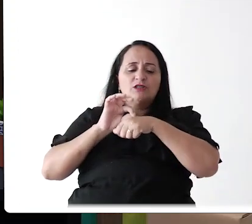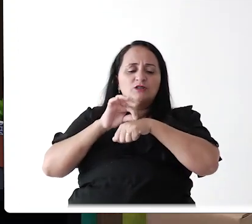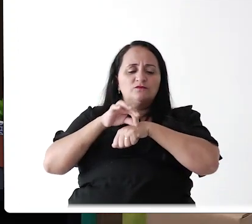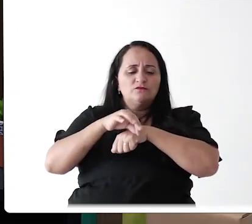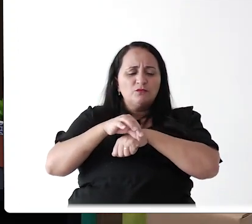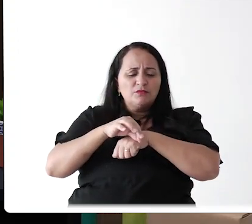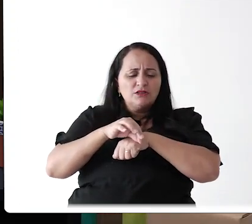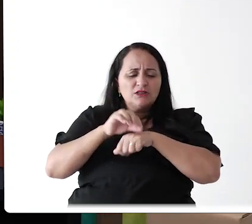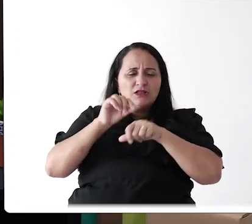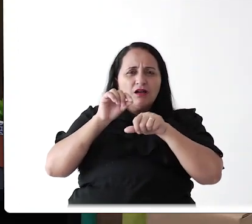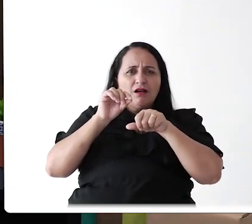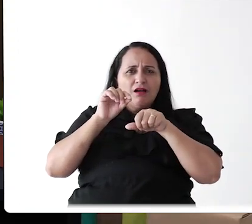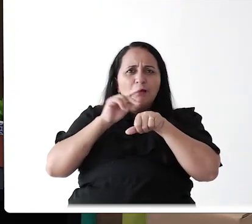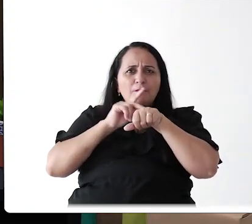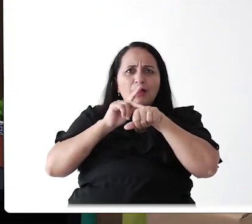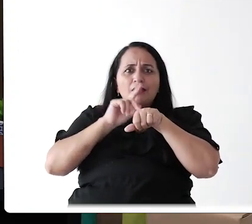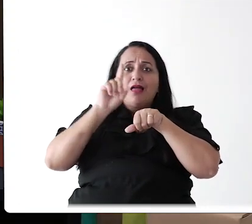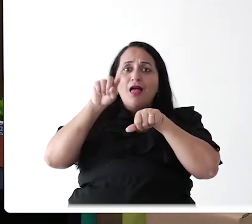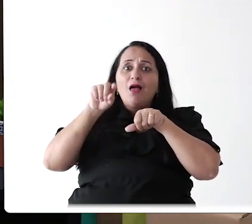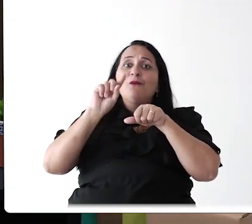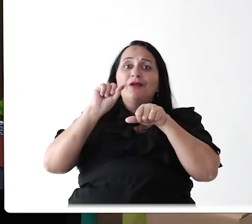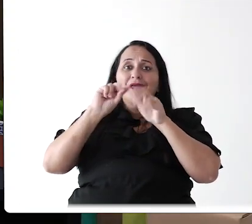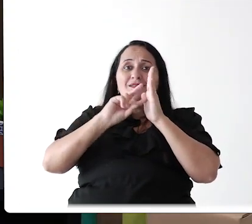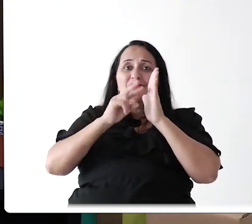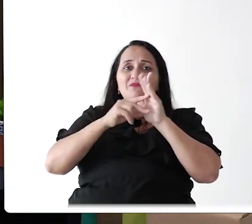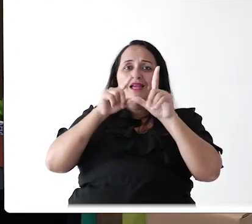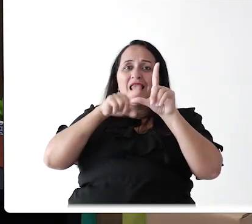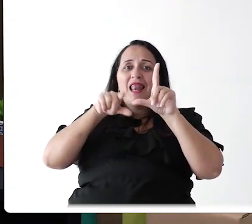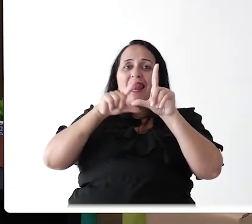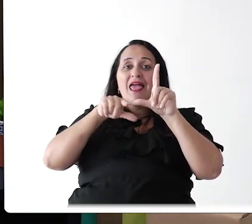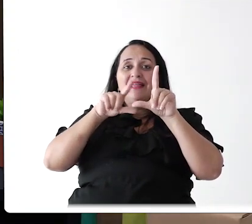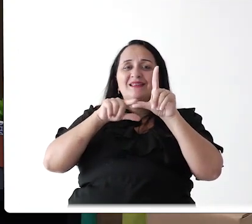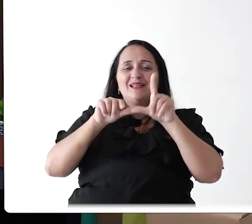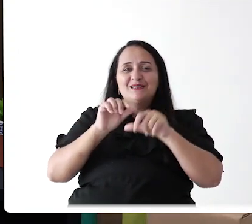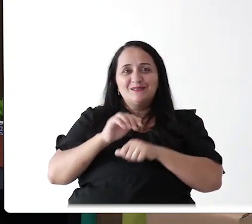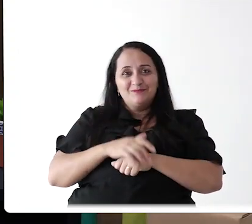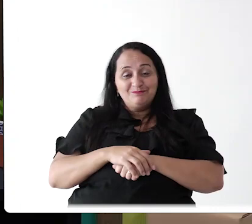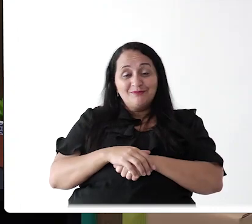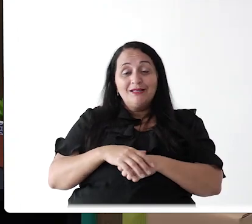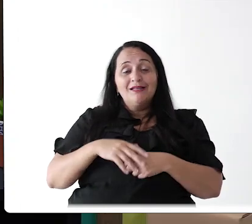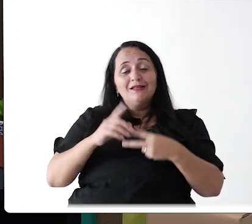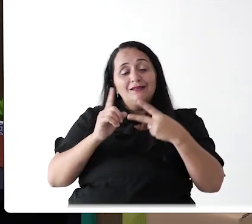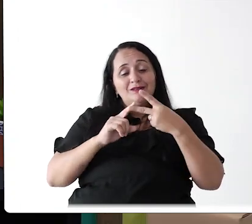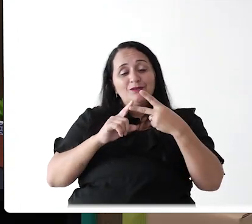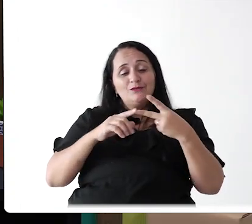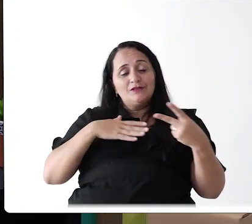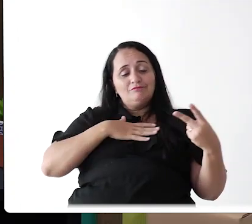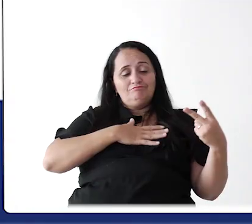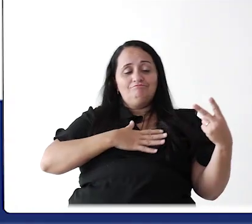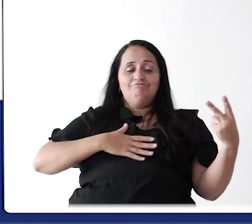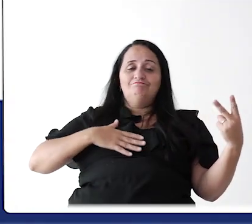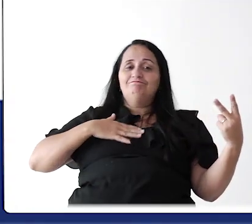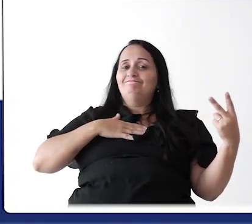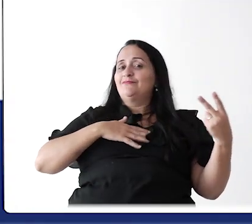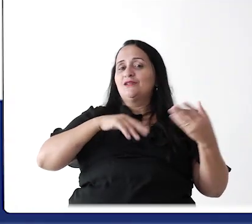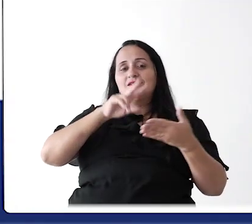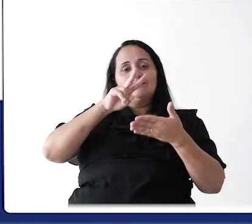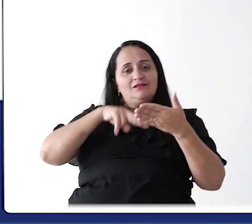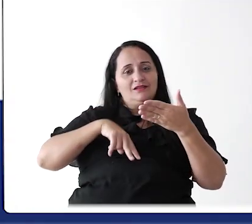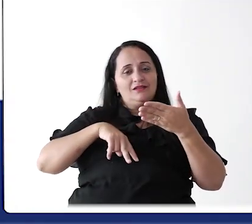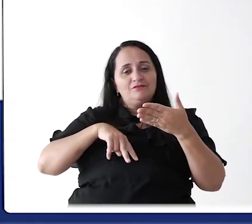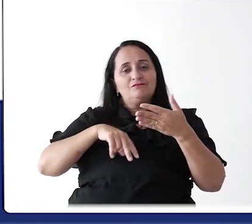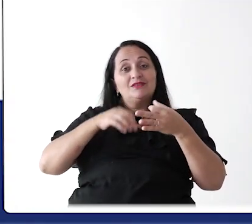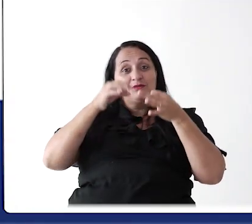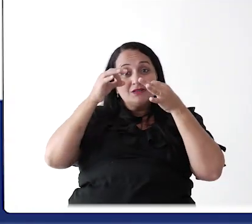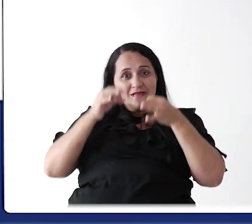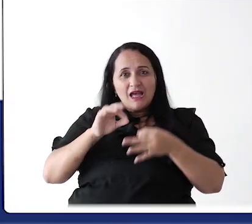pretas, que são as letras. E o fato 2 é o fato dele ter prazer na leitura. Então, resposta